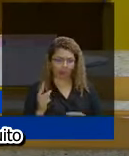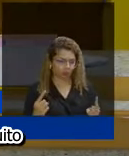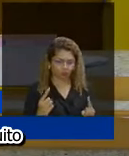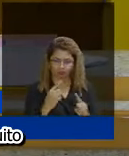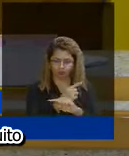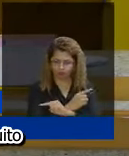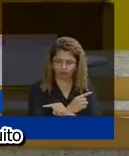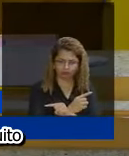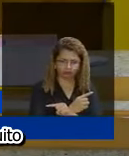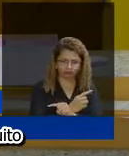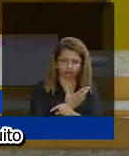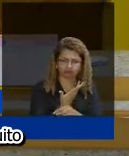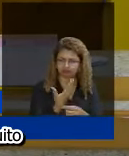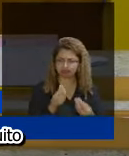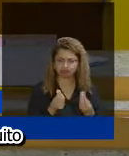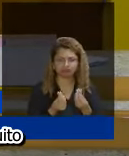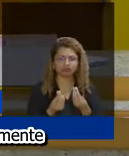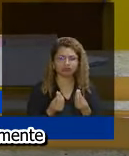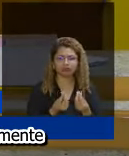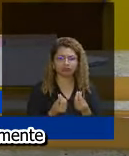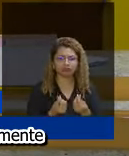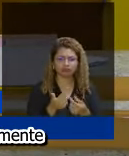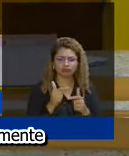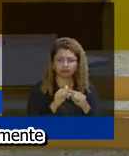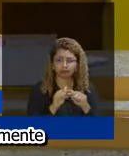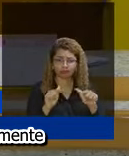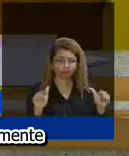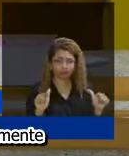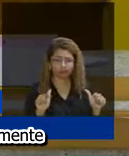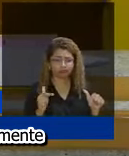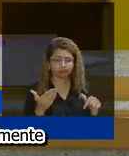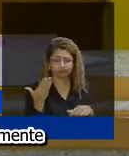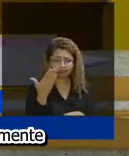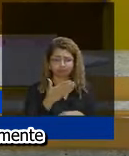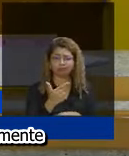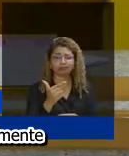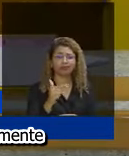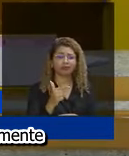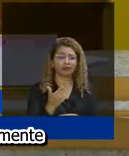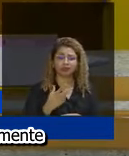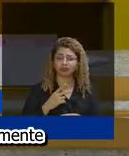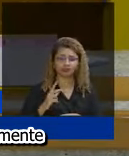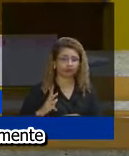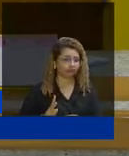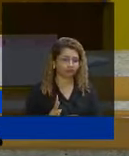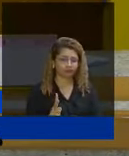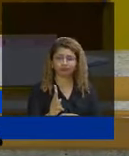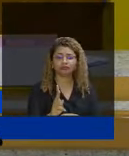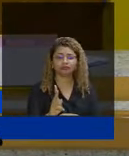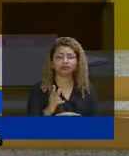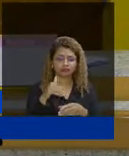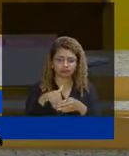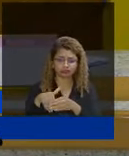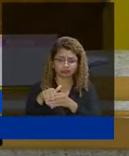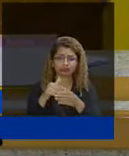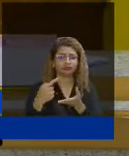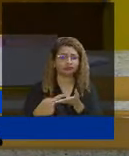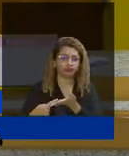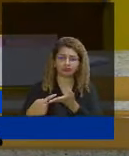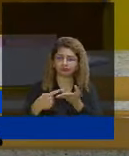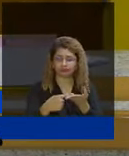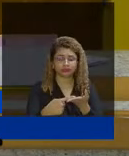nem as contradições alegadas, e muito menos a omissão, e por isso eu estou mantendo integralmente o acórdão